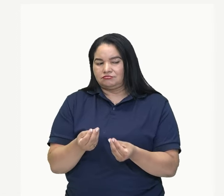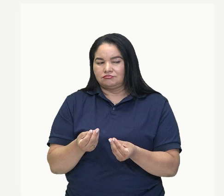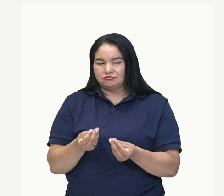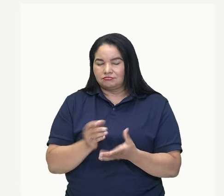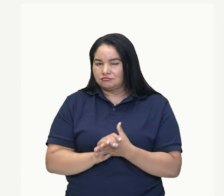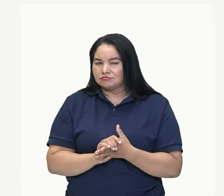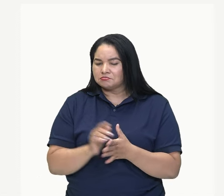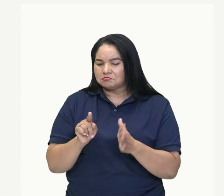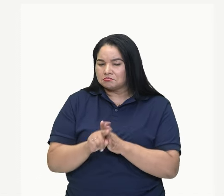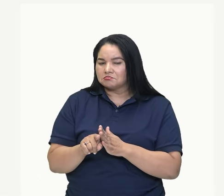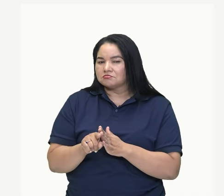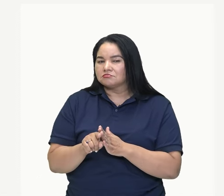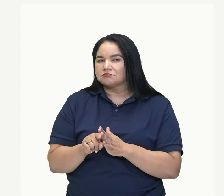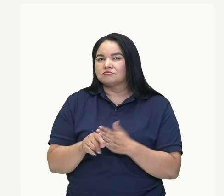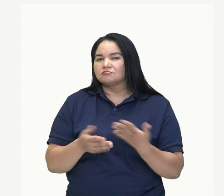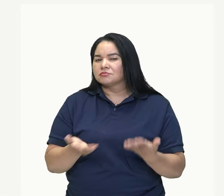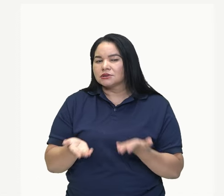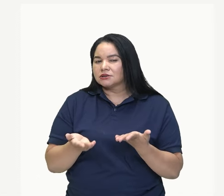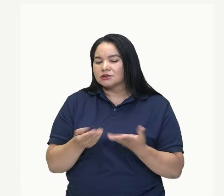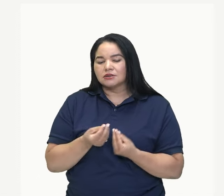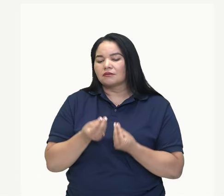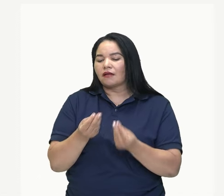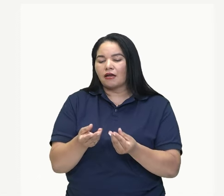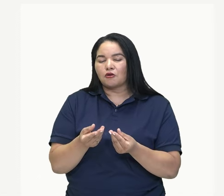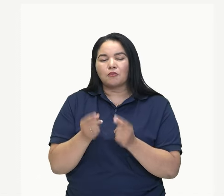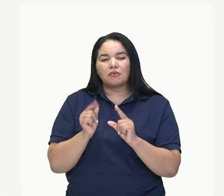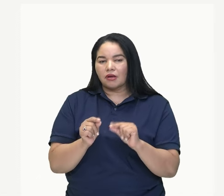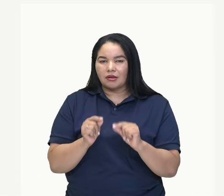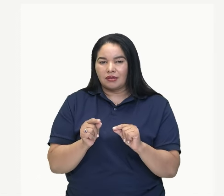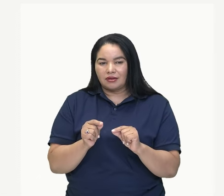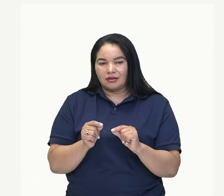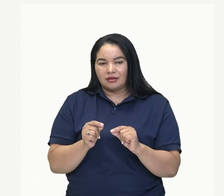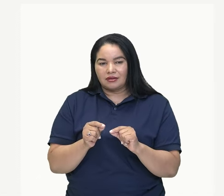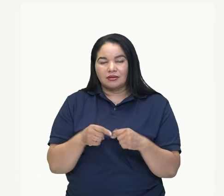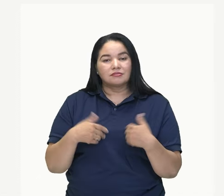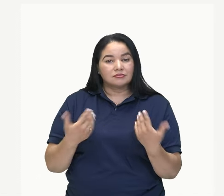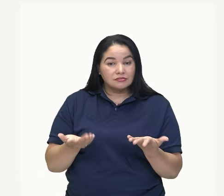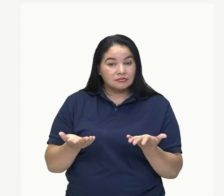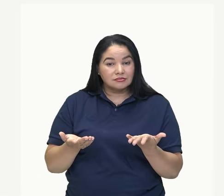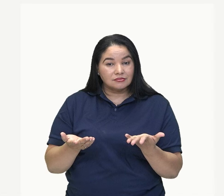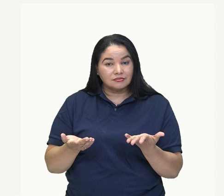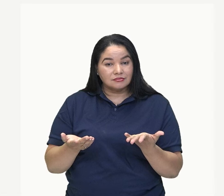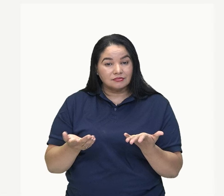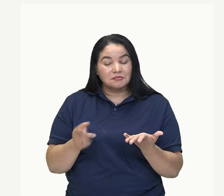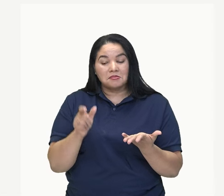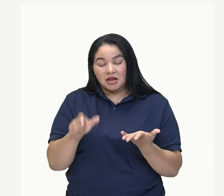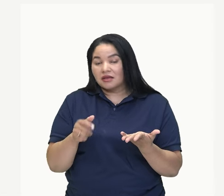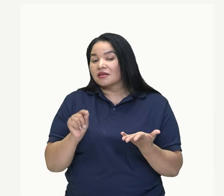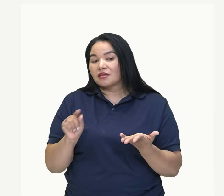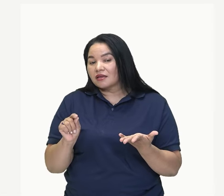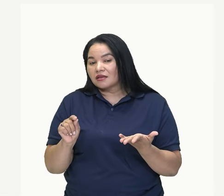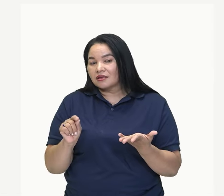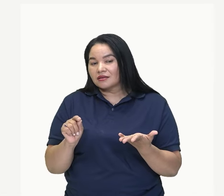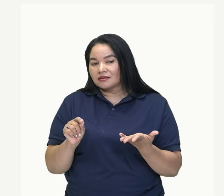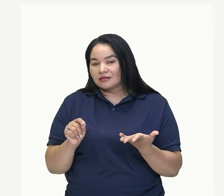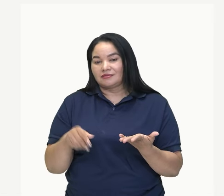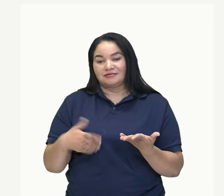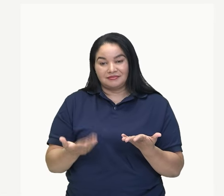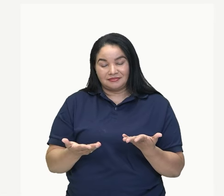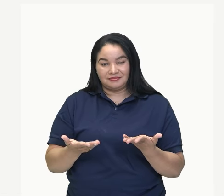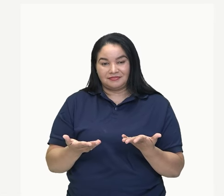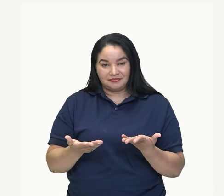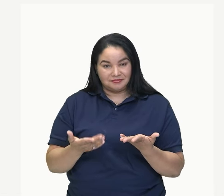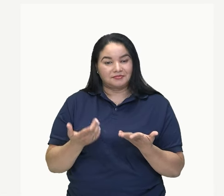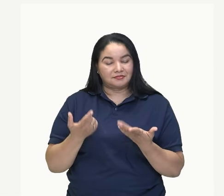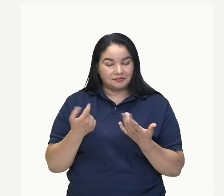vou perguntar. Deram o quê? Deram o quê para quem? Não é? Então,